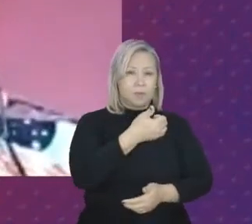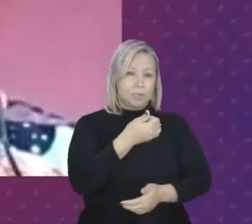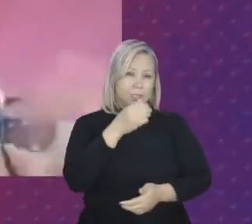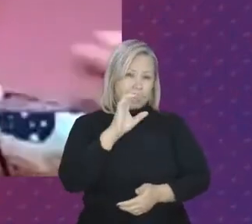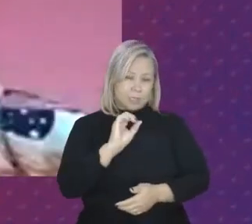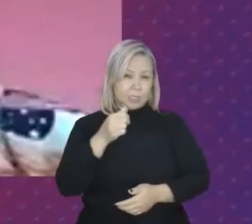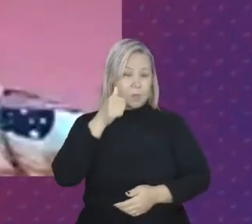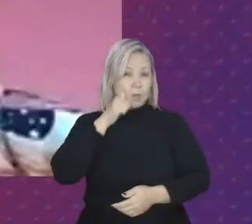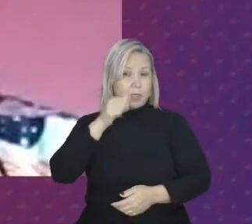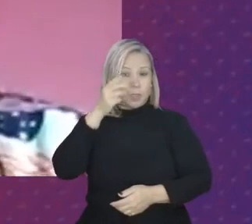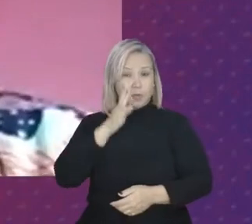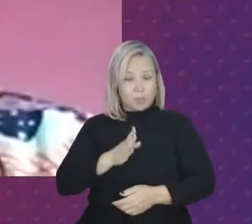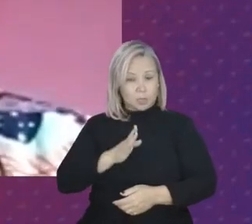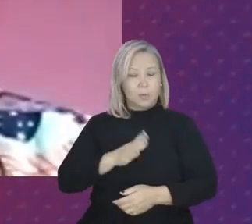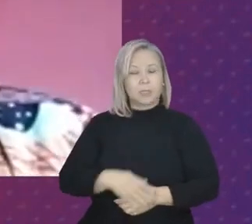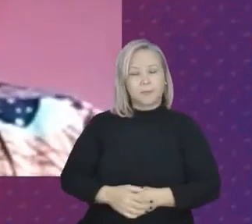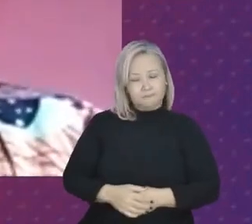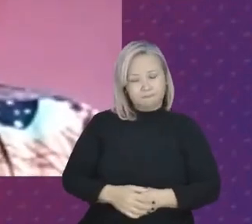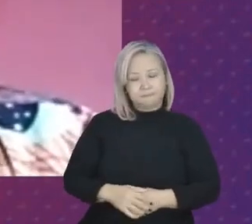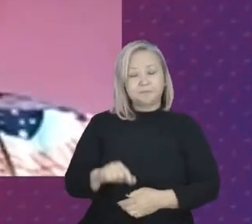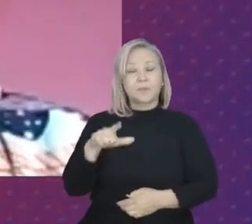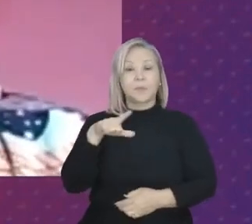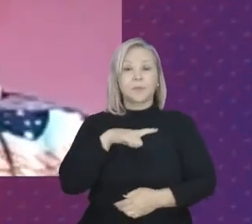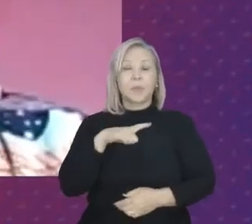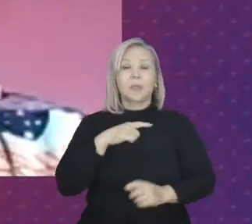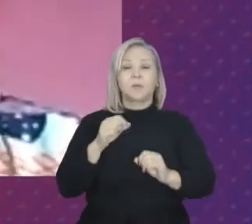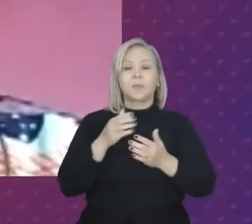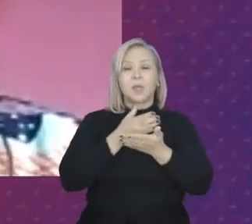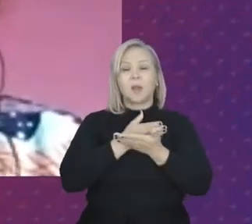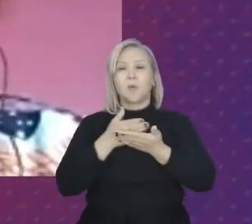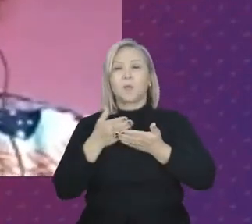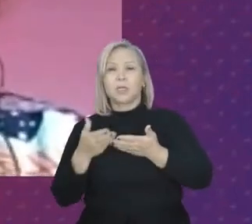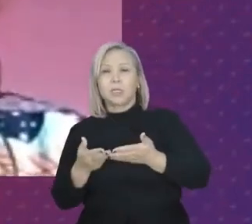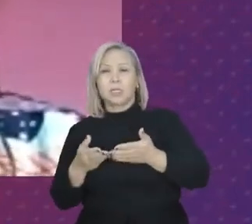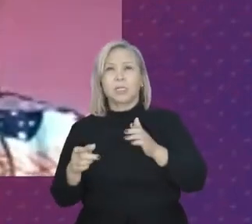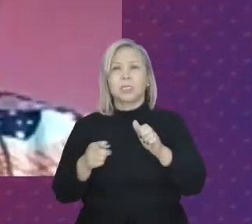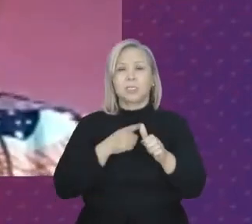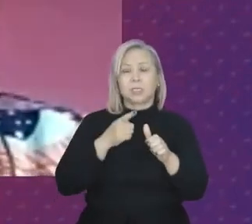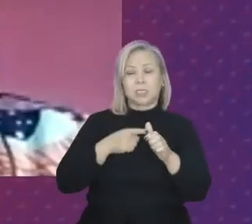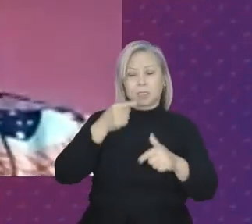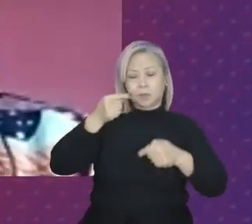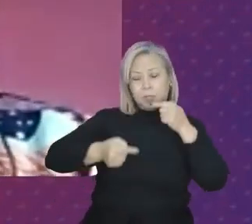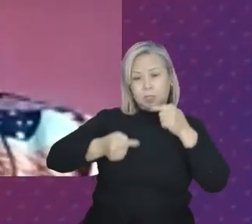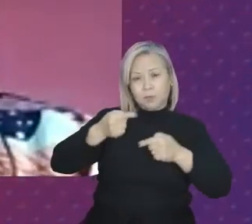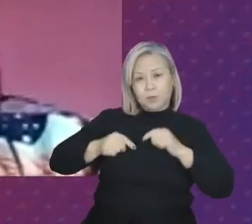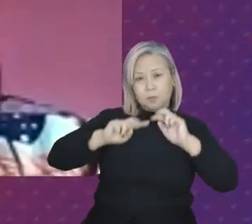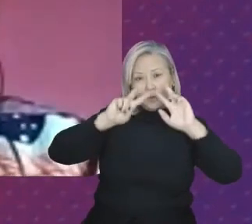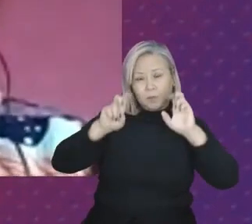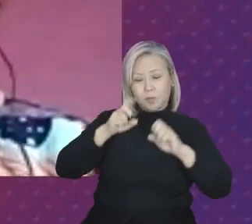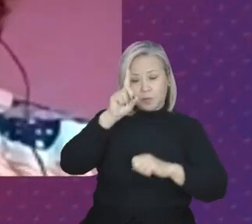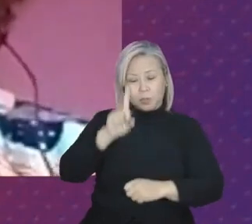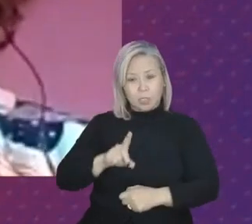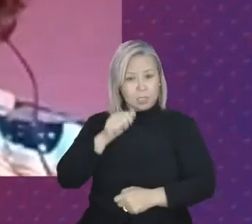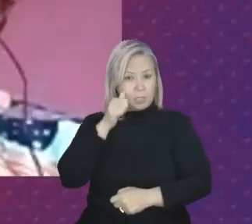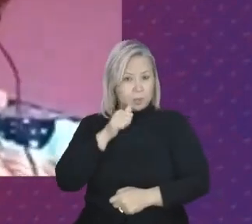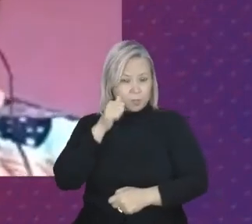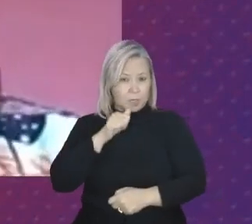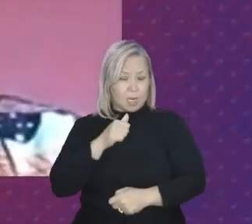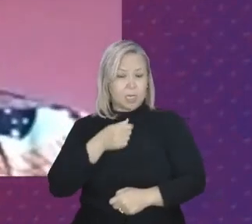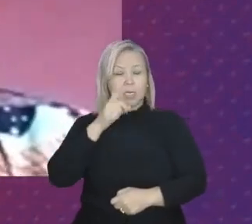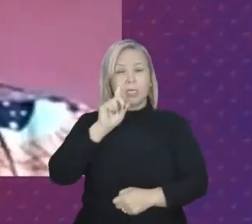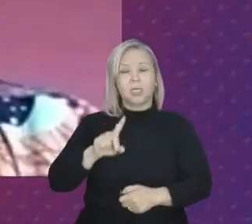no Brasil, né? E aí a gente vai ter o início das primeiras discussões sobre os direitos das mulheres, direito